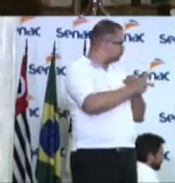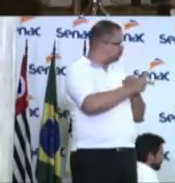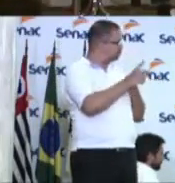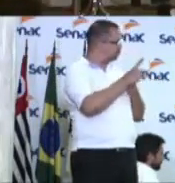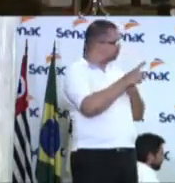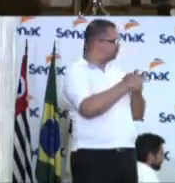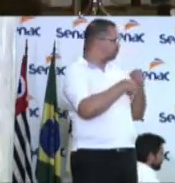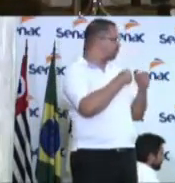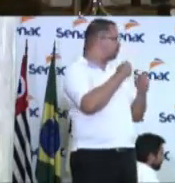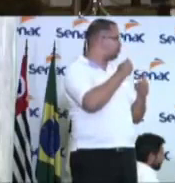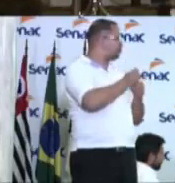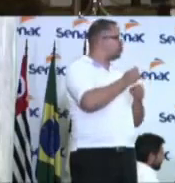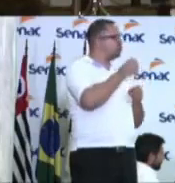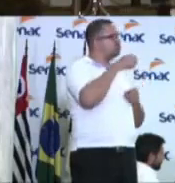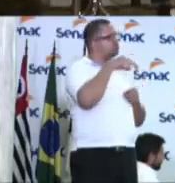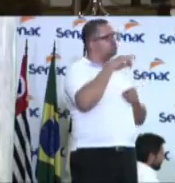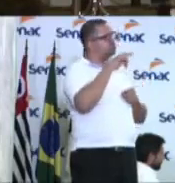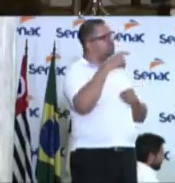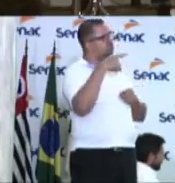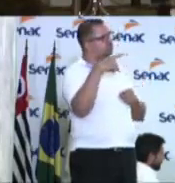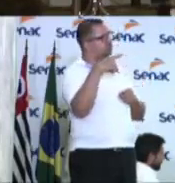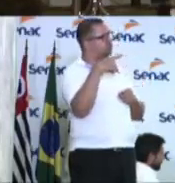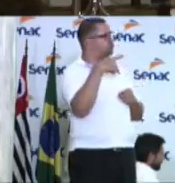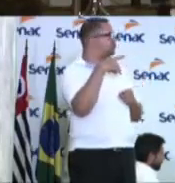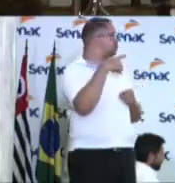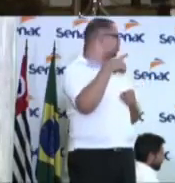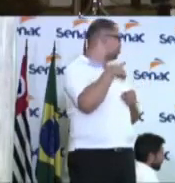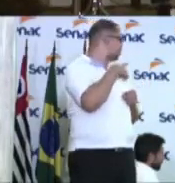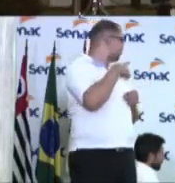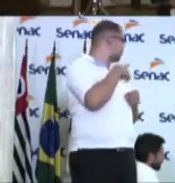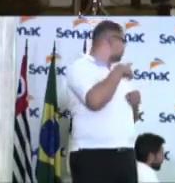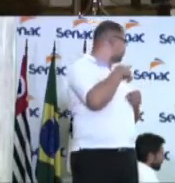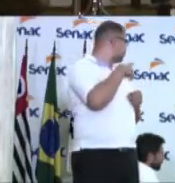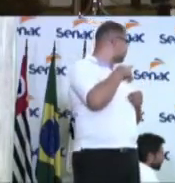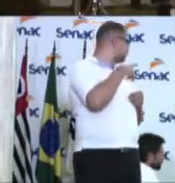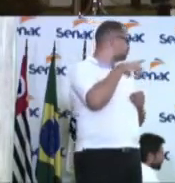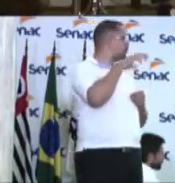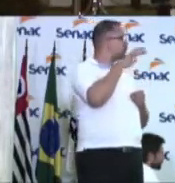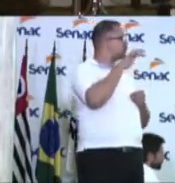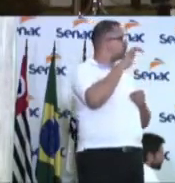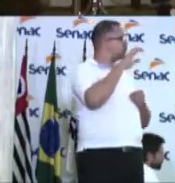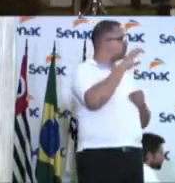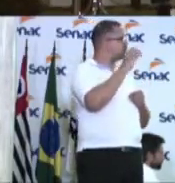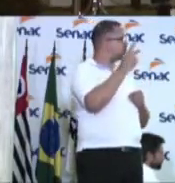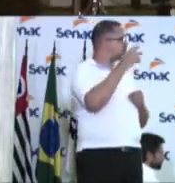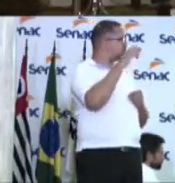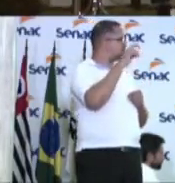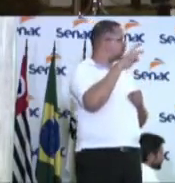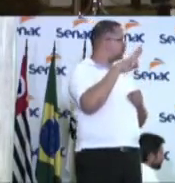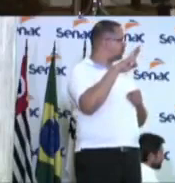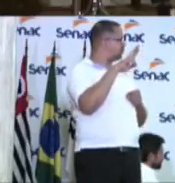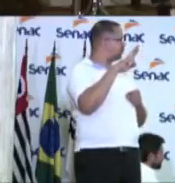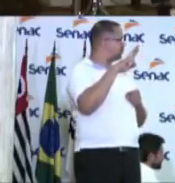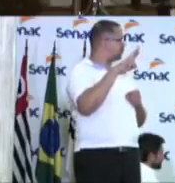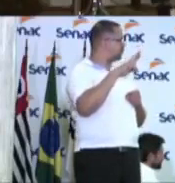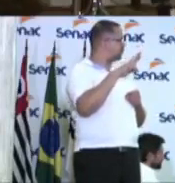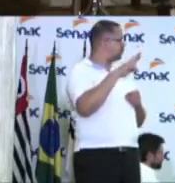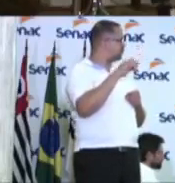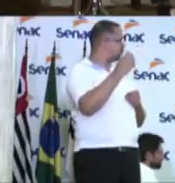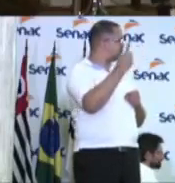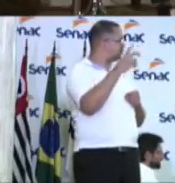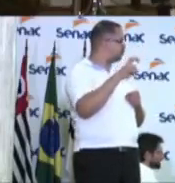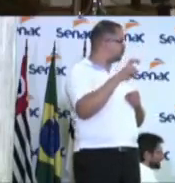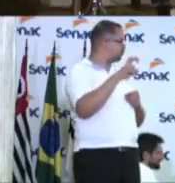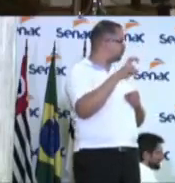trabalhei com cerveja na FNASCA, na Fischer, faz alguns anos, tipo, sei lá, total 15,